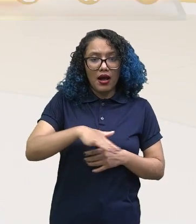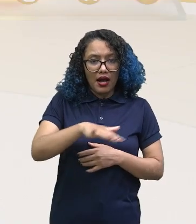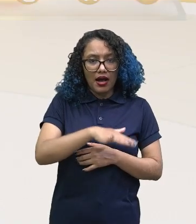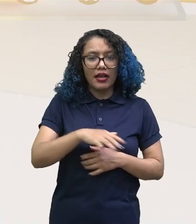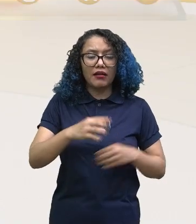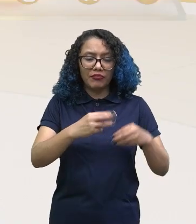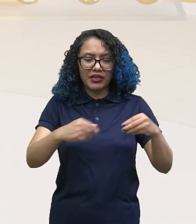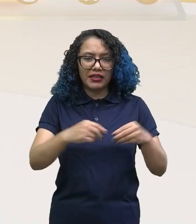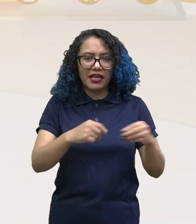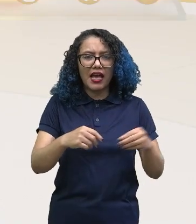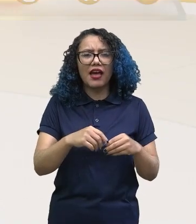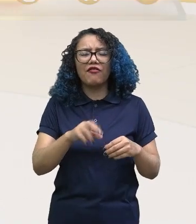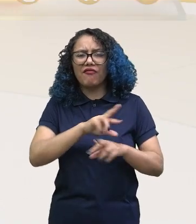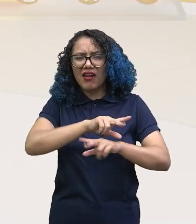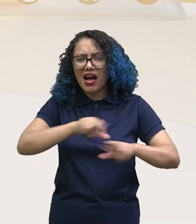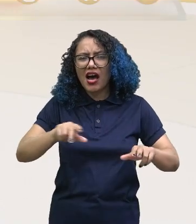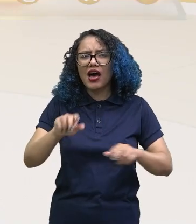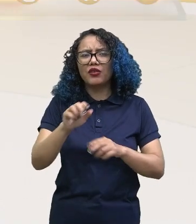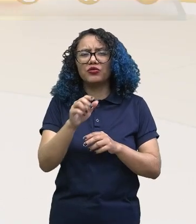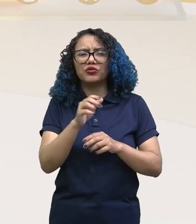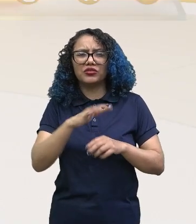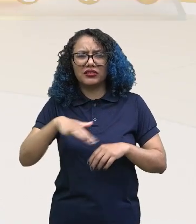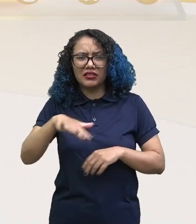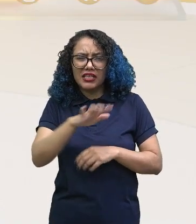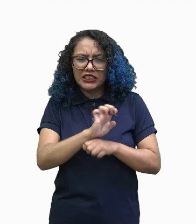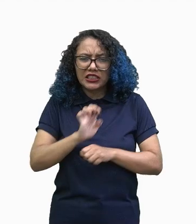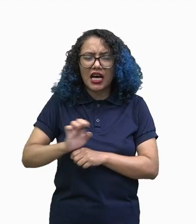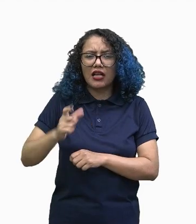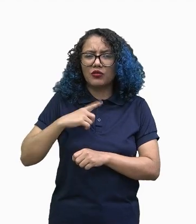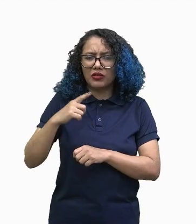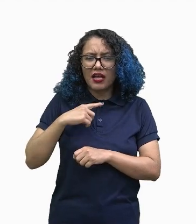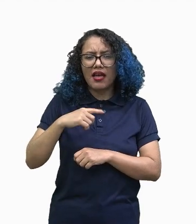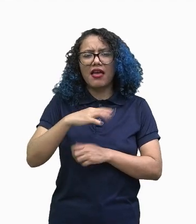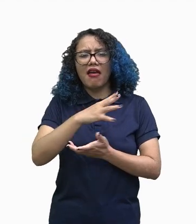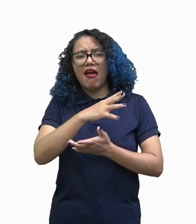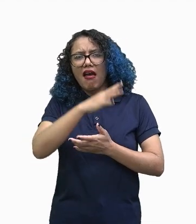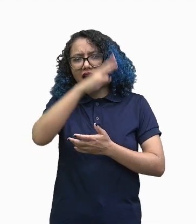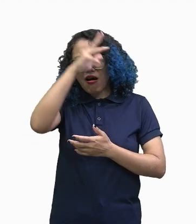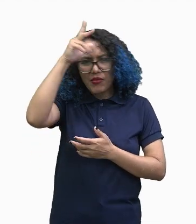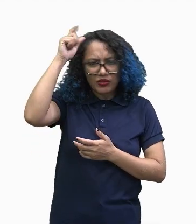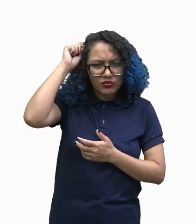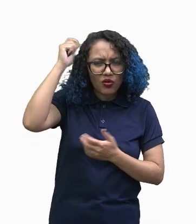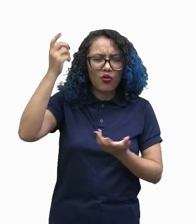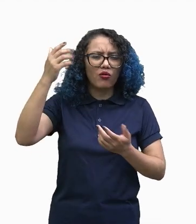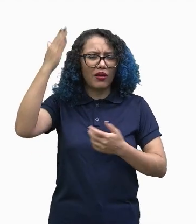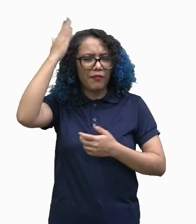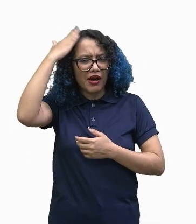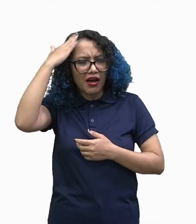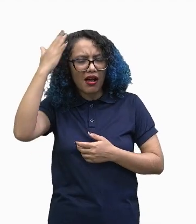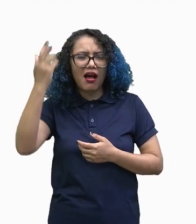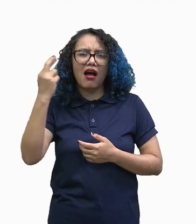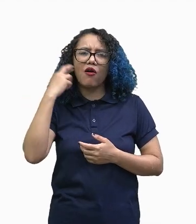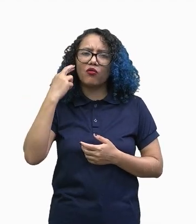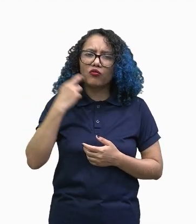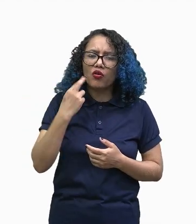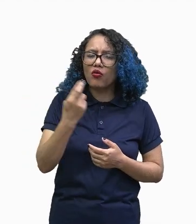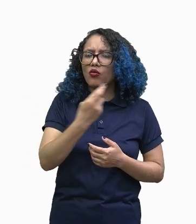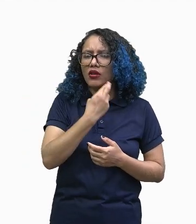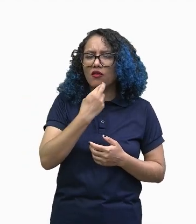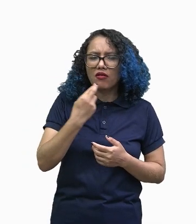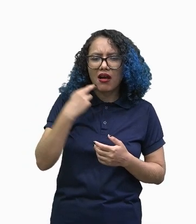vários estados, como no Amazonas, Amapá, Roraima, Rondônia e Pará. Né? Então, em todas essas regiões